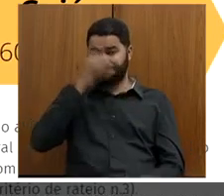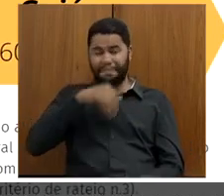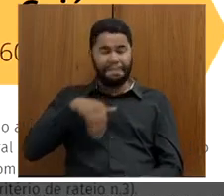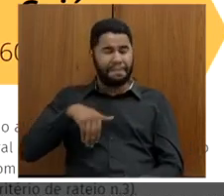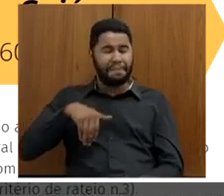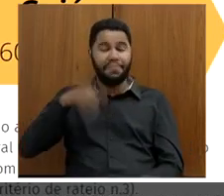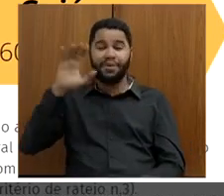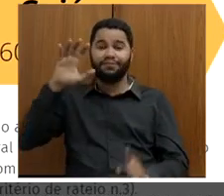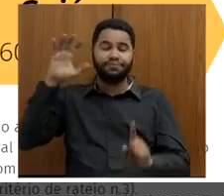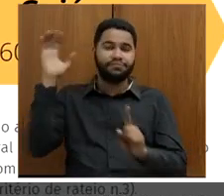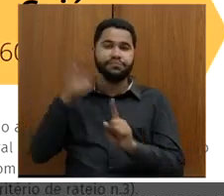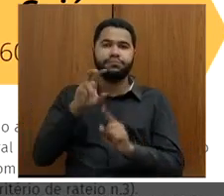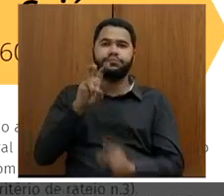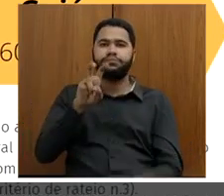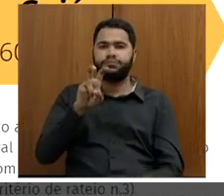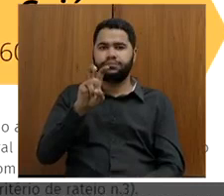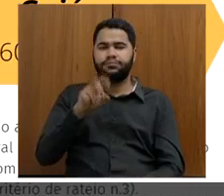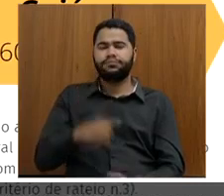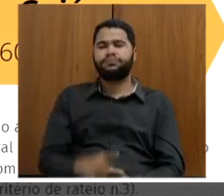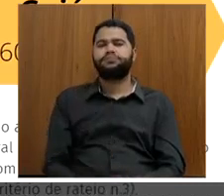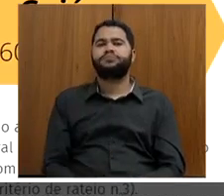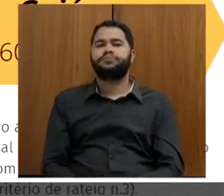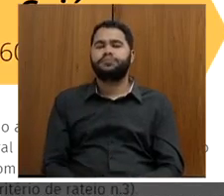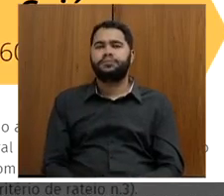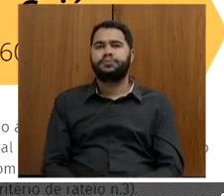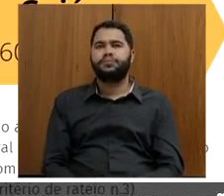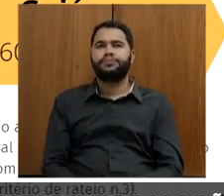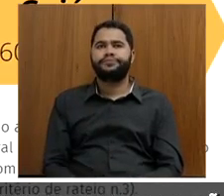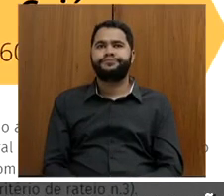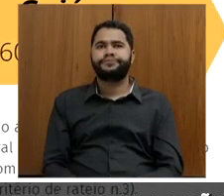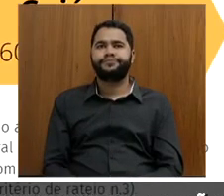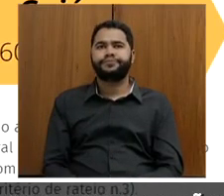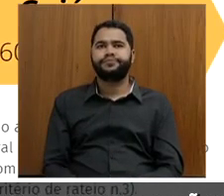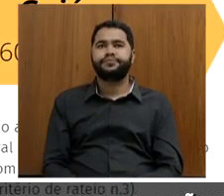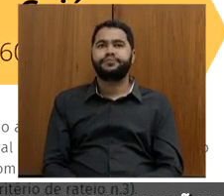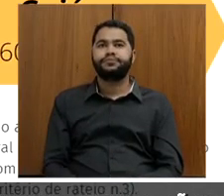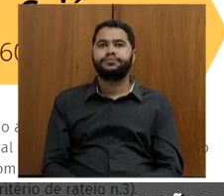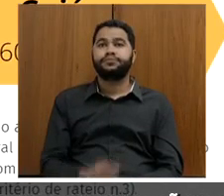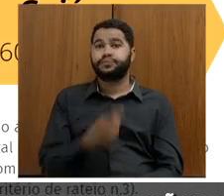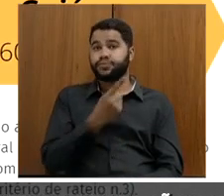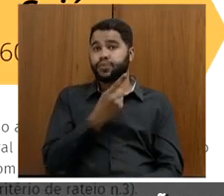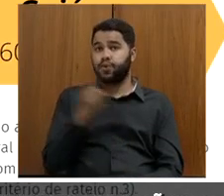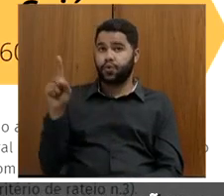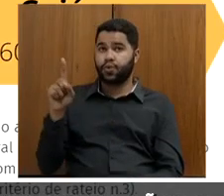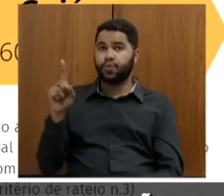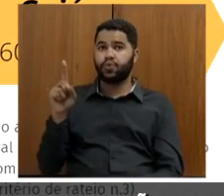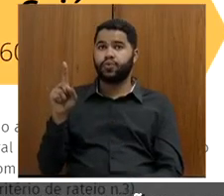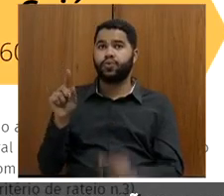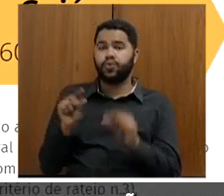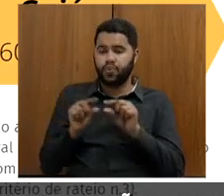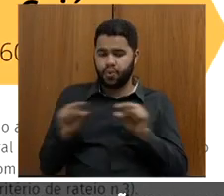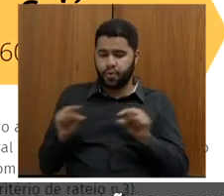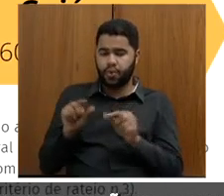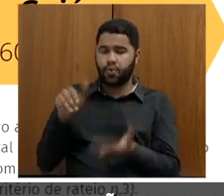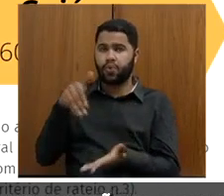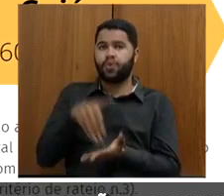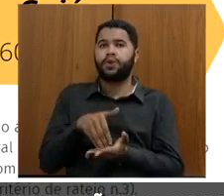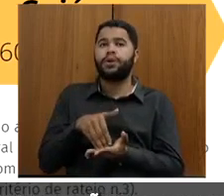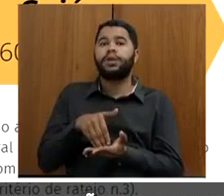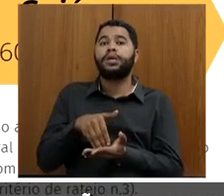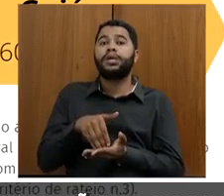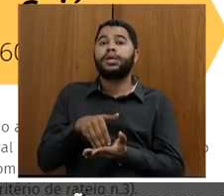impactantes são cinco crimes e no no último na última linha lá na última coluna